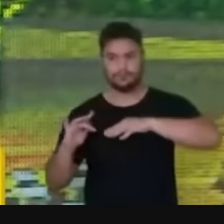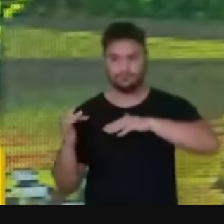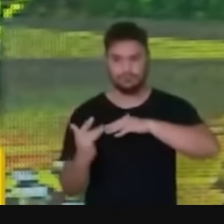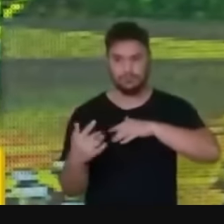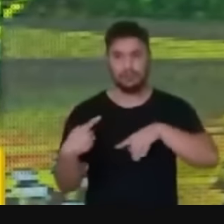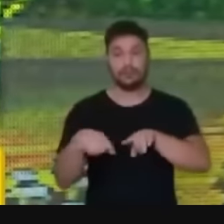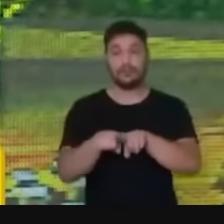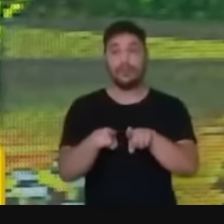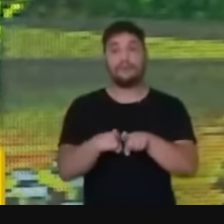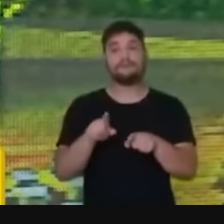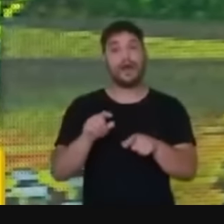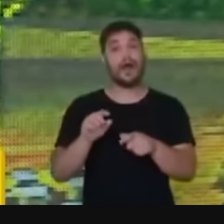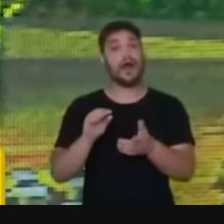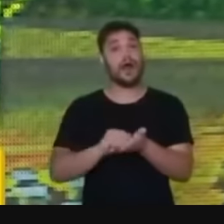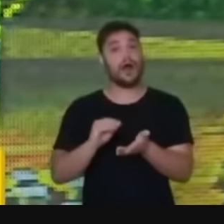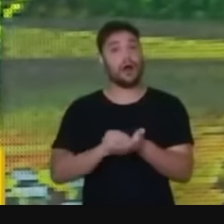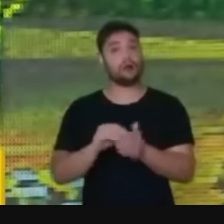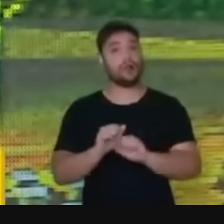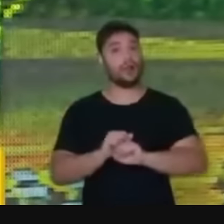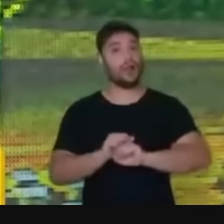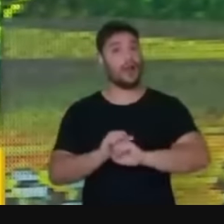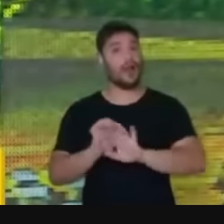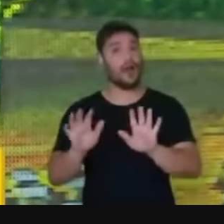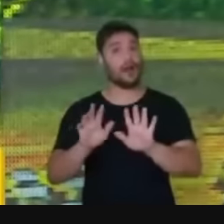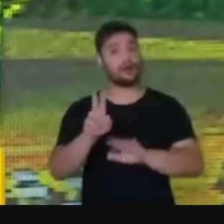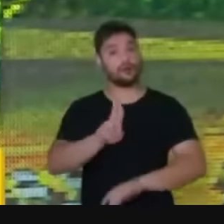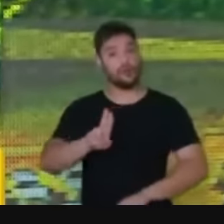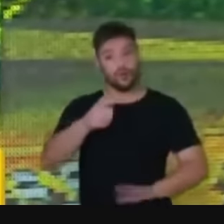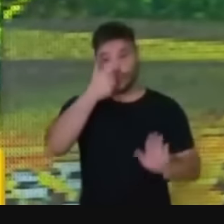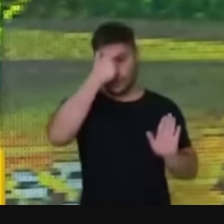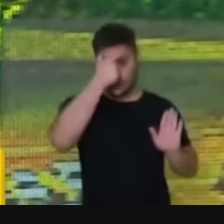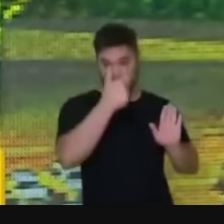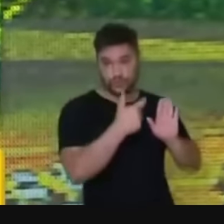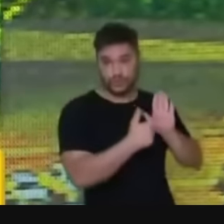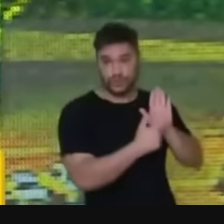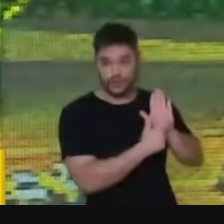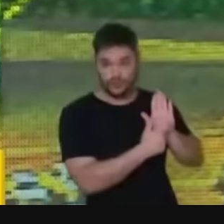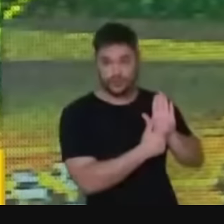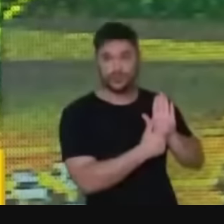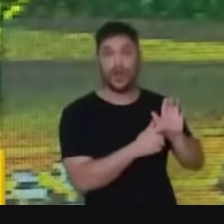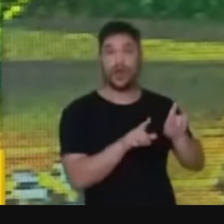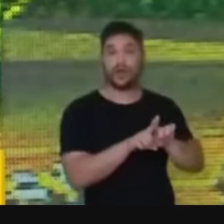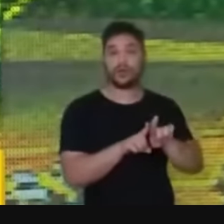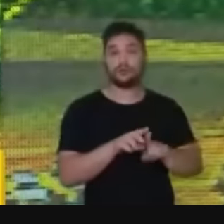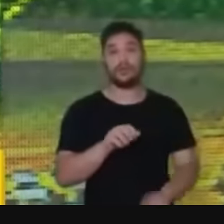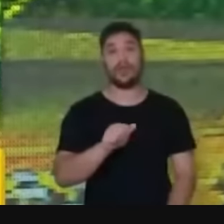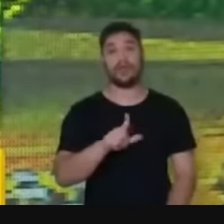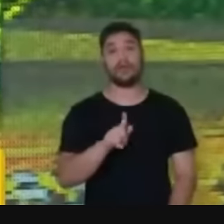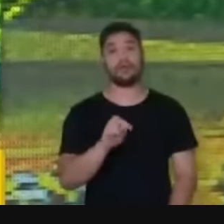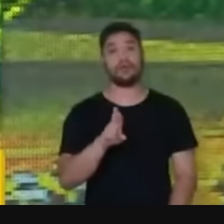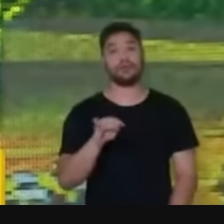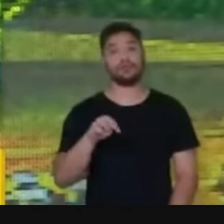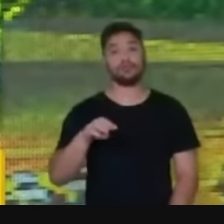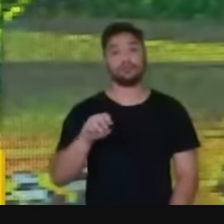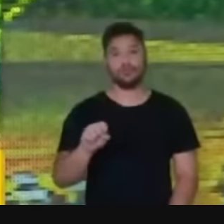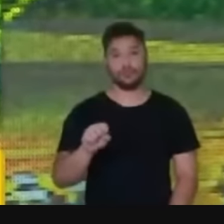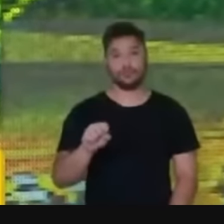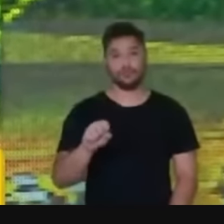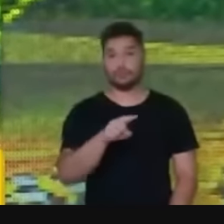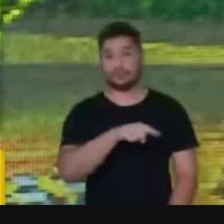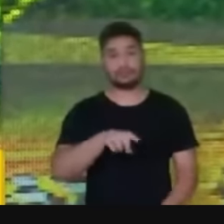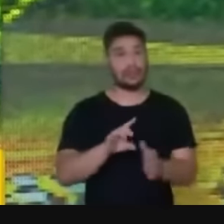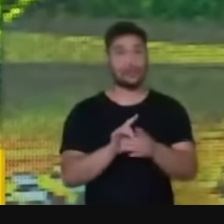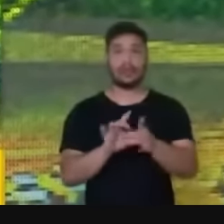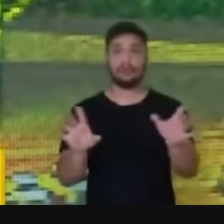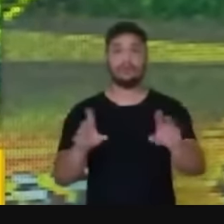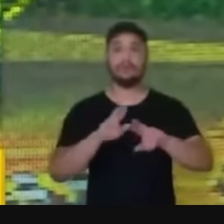de transparência na utilização da inteligência artificial e dos algoritmos, tornaram os